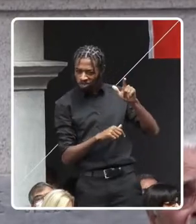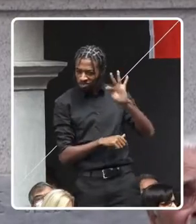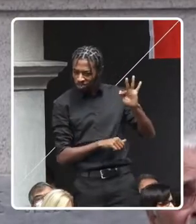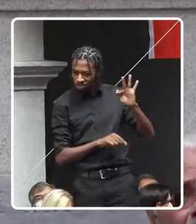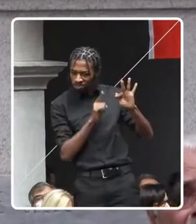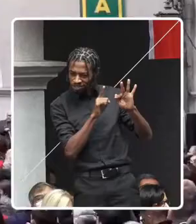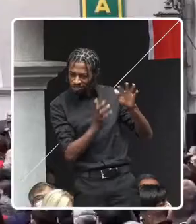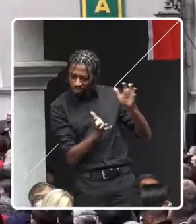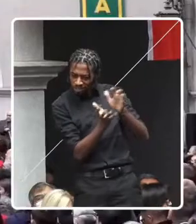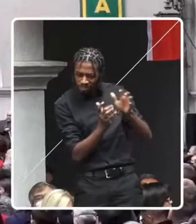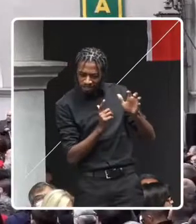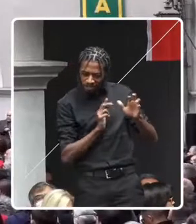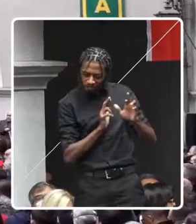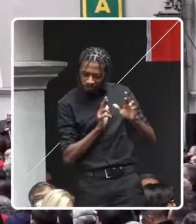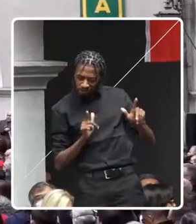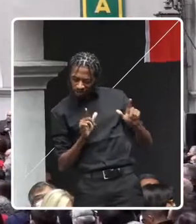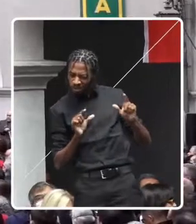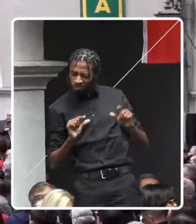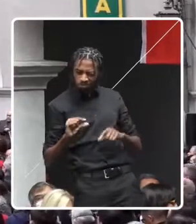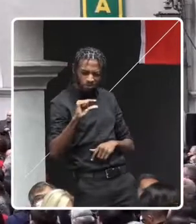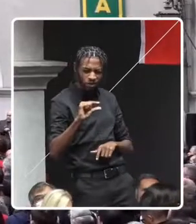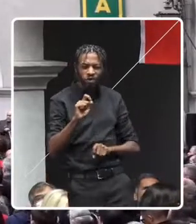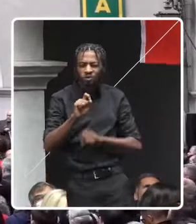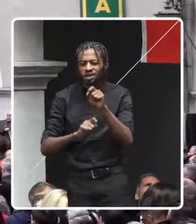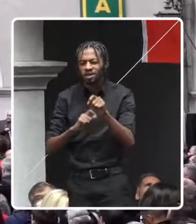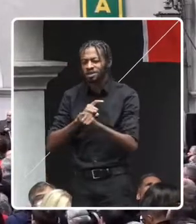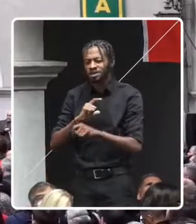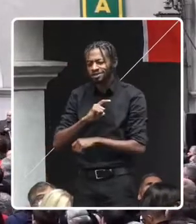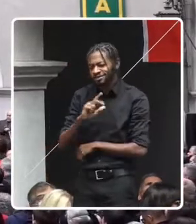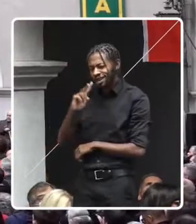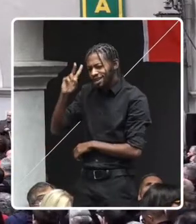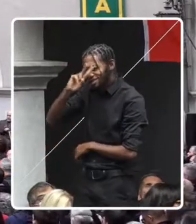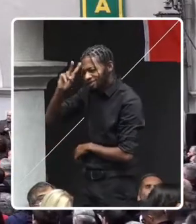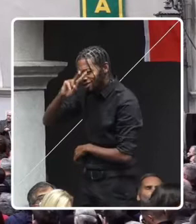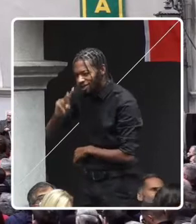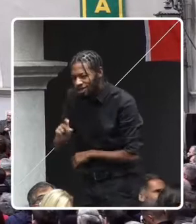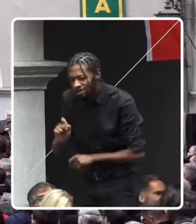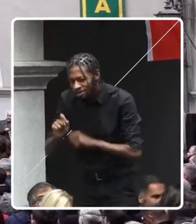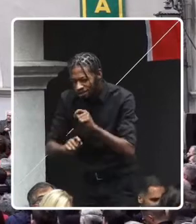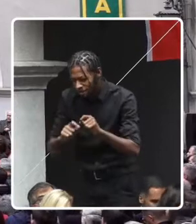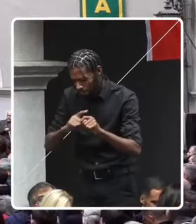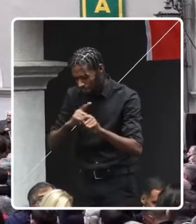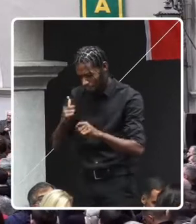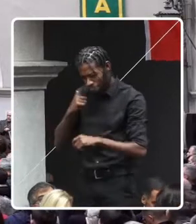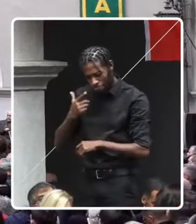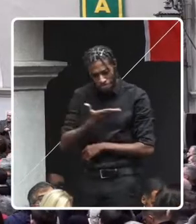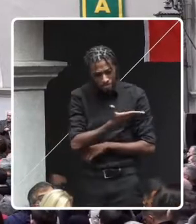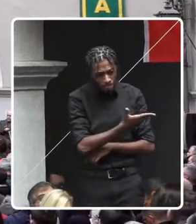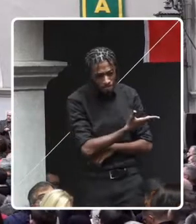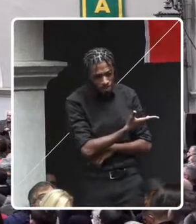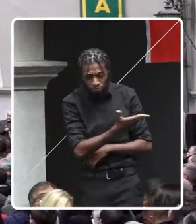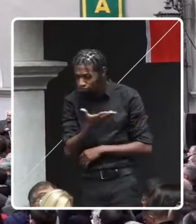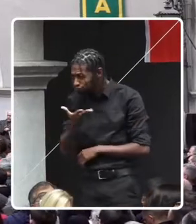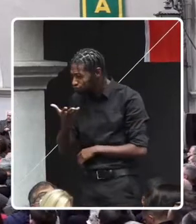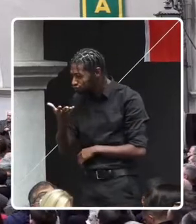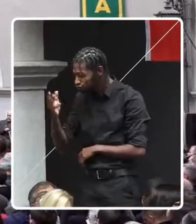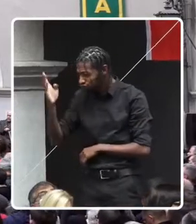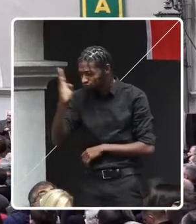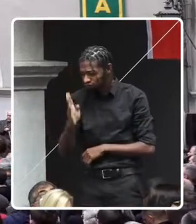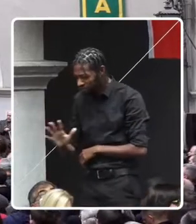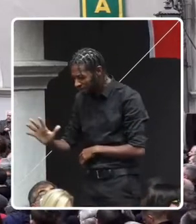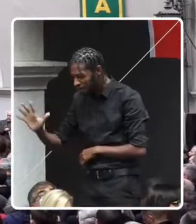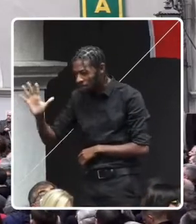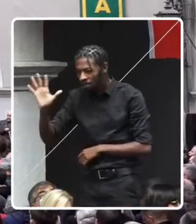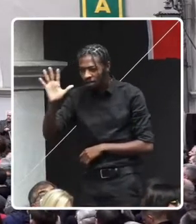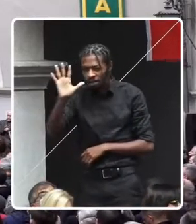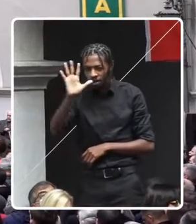Nos possibilitou a história que em todo o vasto território nacional,